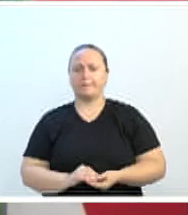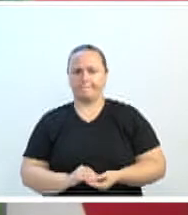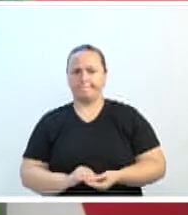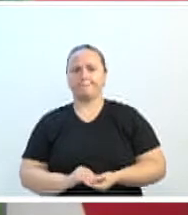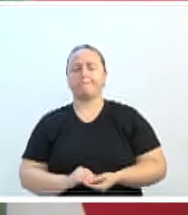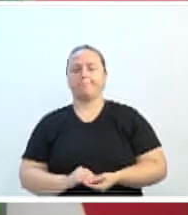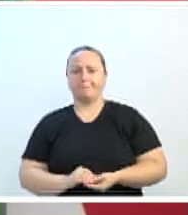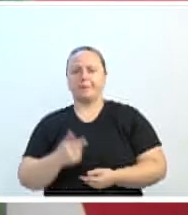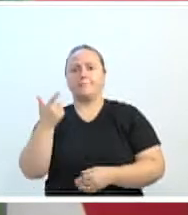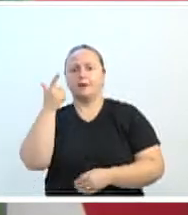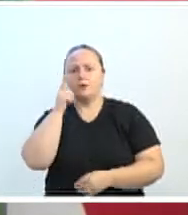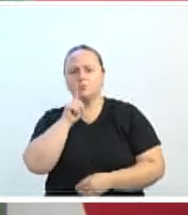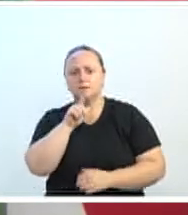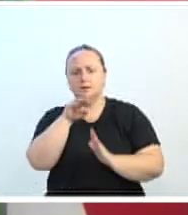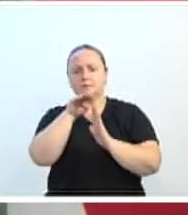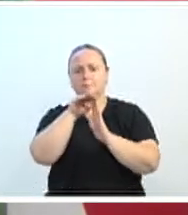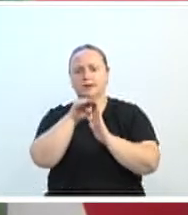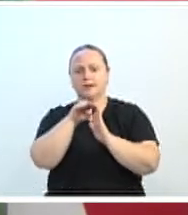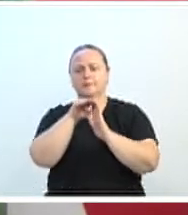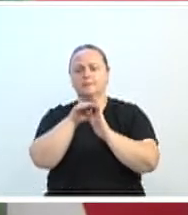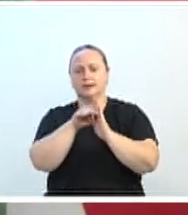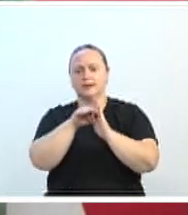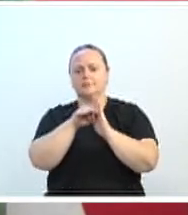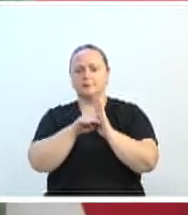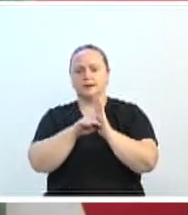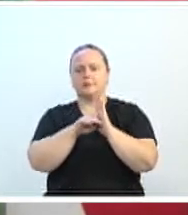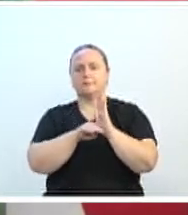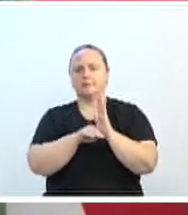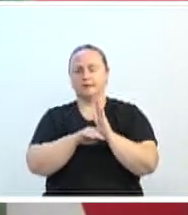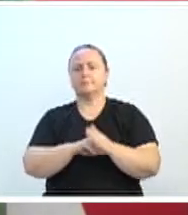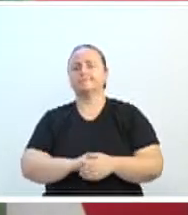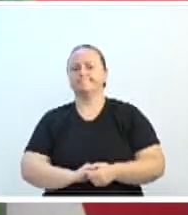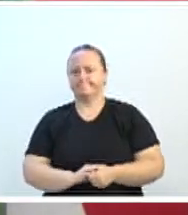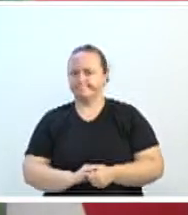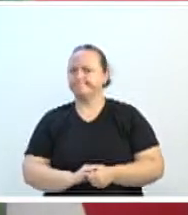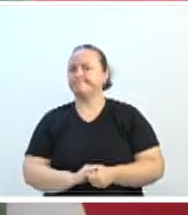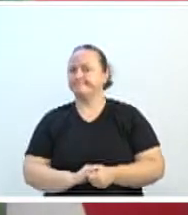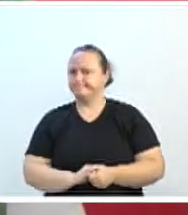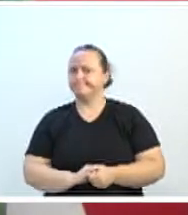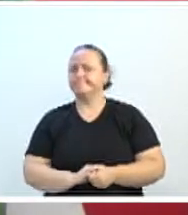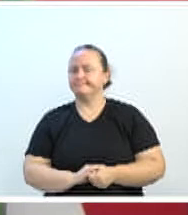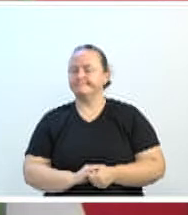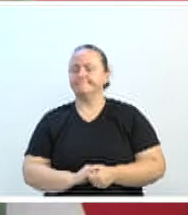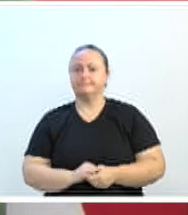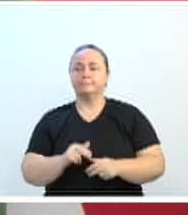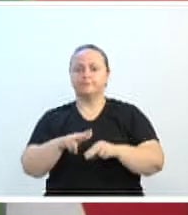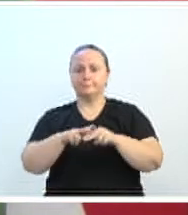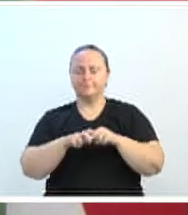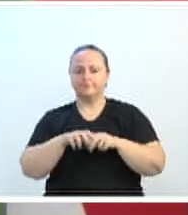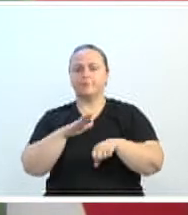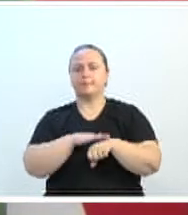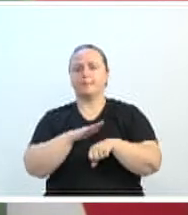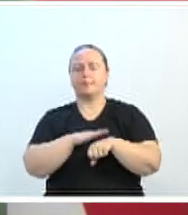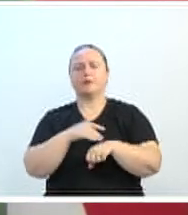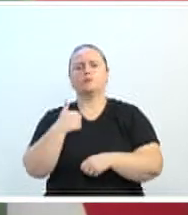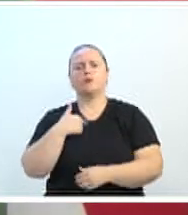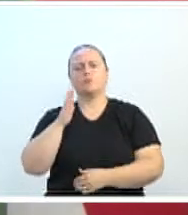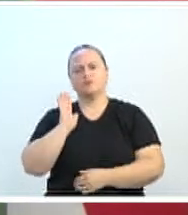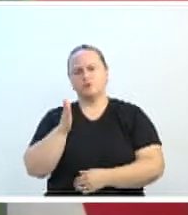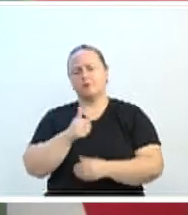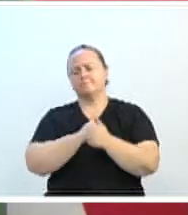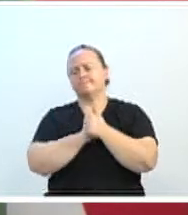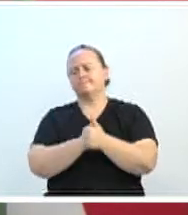diminua. Então, nós vamos ter um momento, eu particularmente, como eu disse, venho acompanhando essa discussão há mais